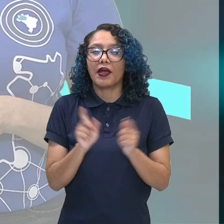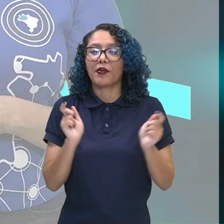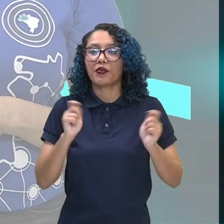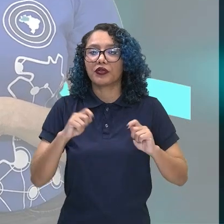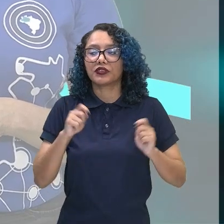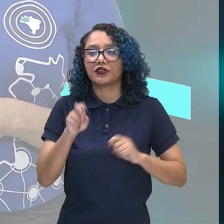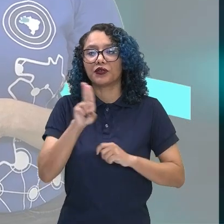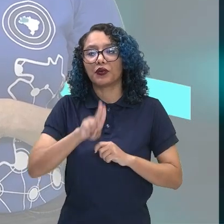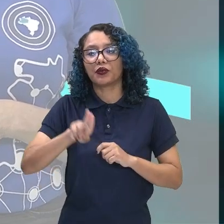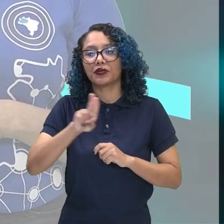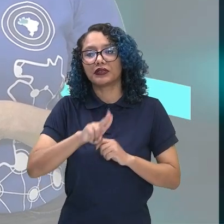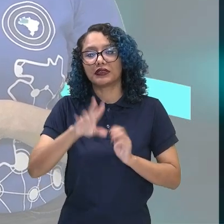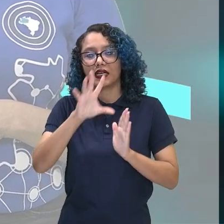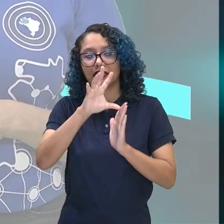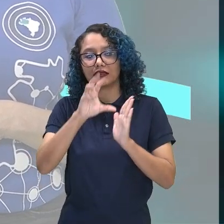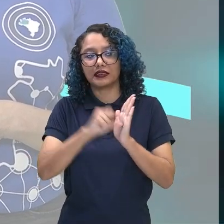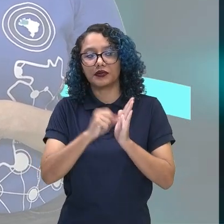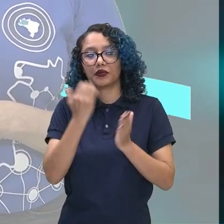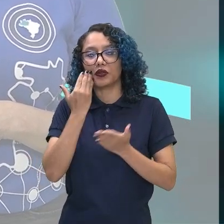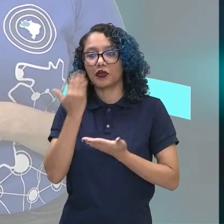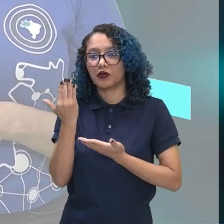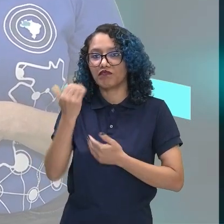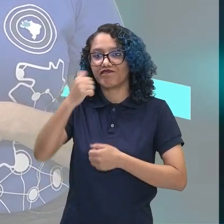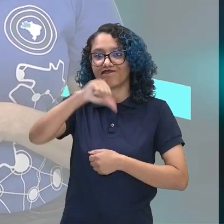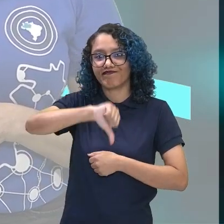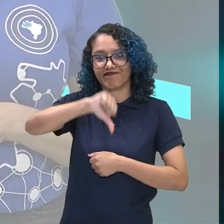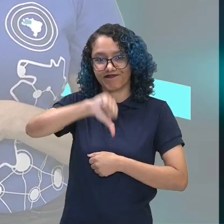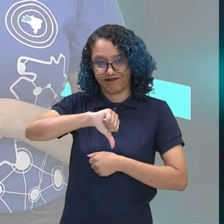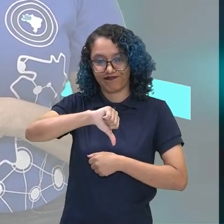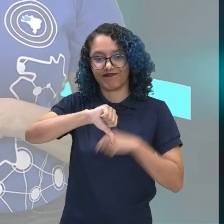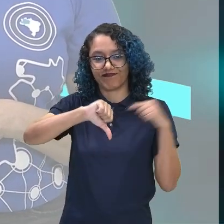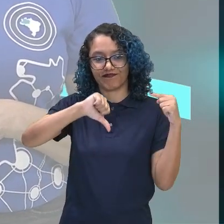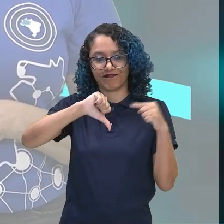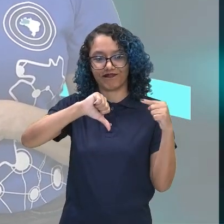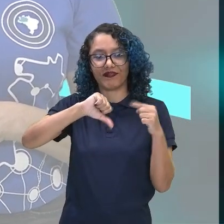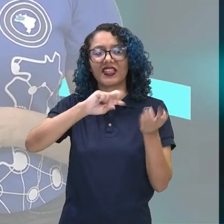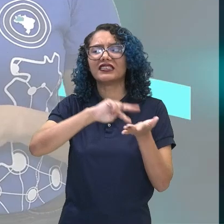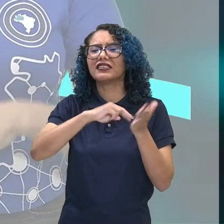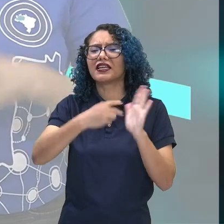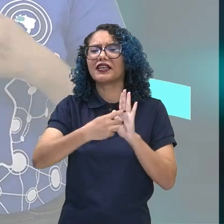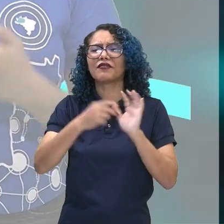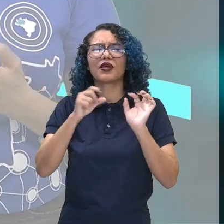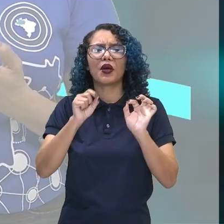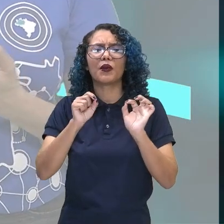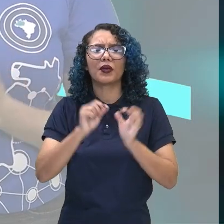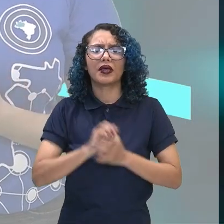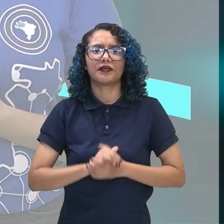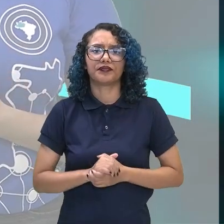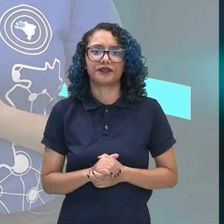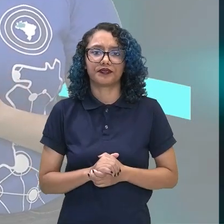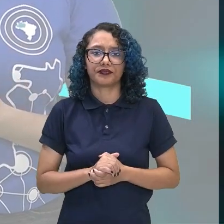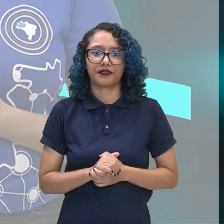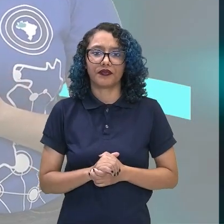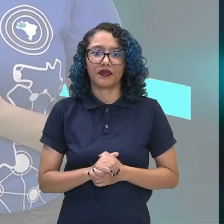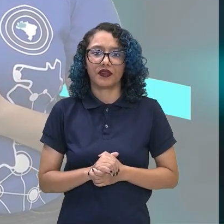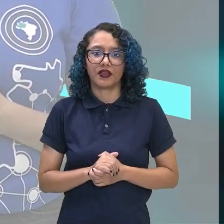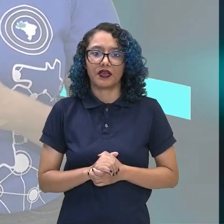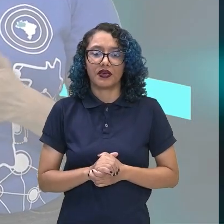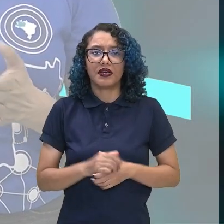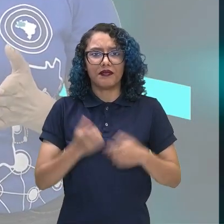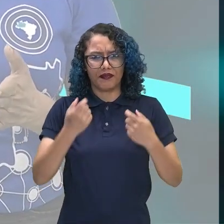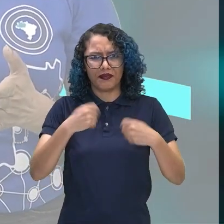né, o sinal aqui de negativo. Isso significa o quê? Eu preciso dizer alguma